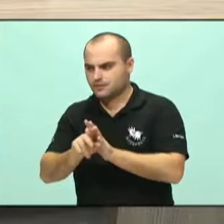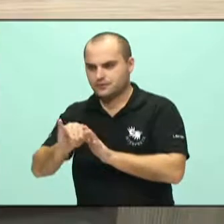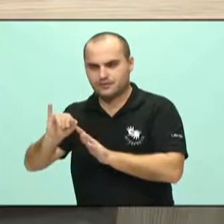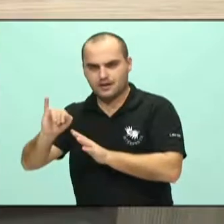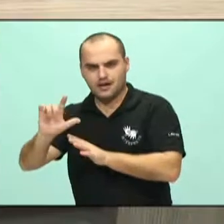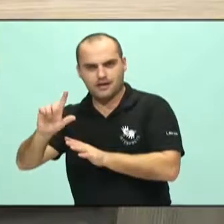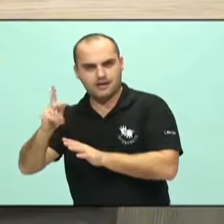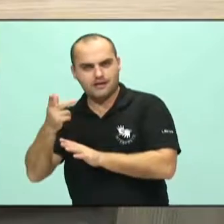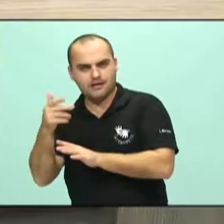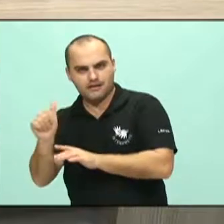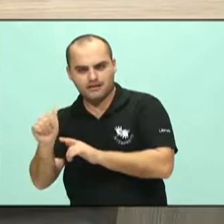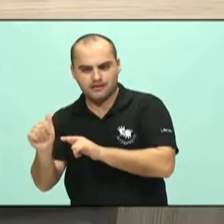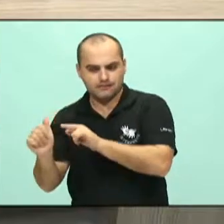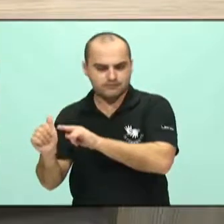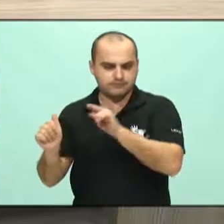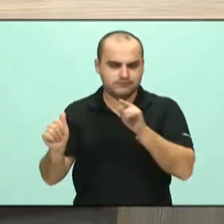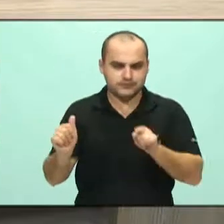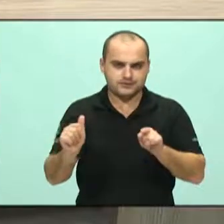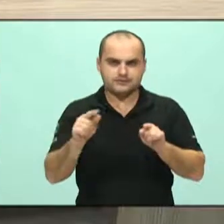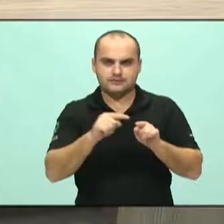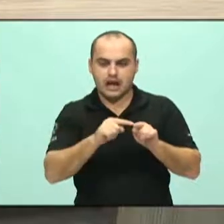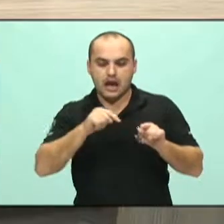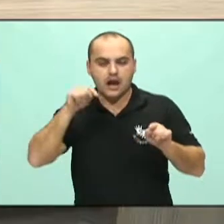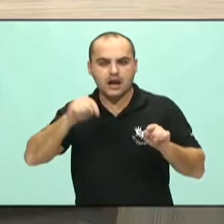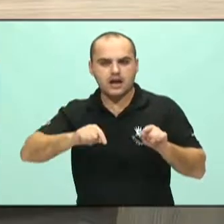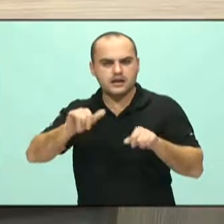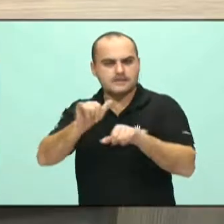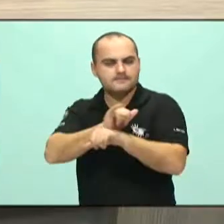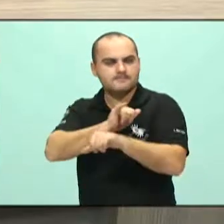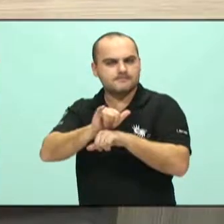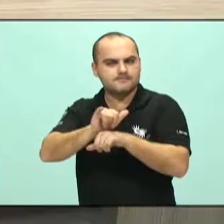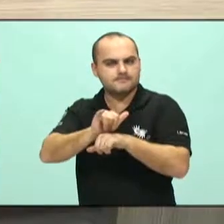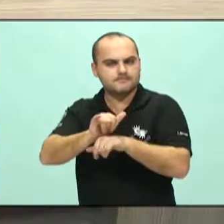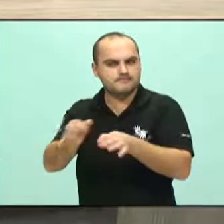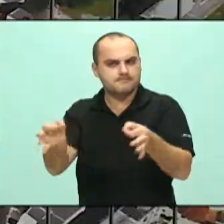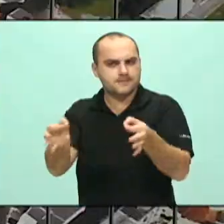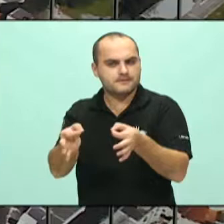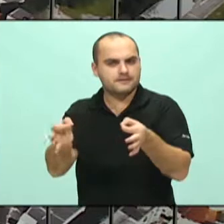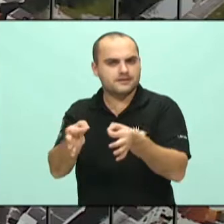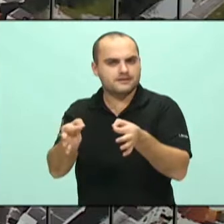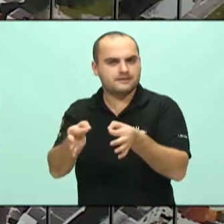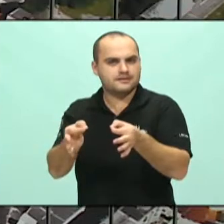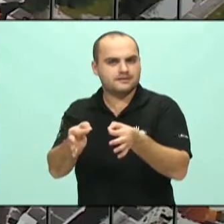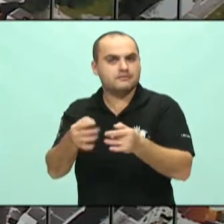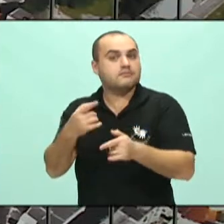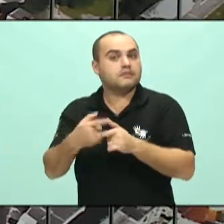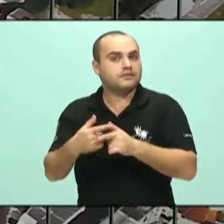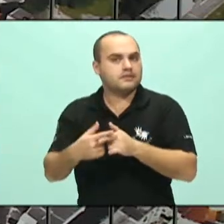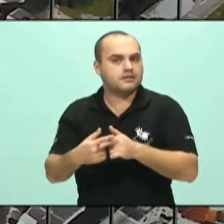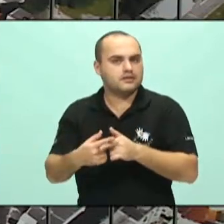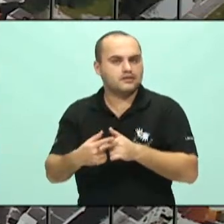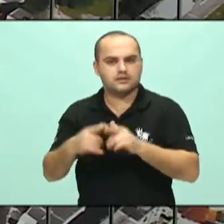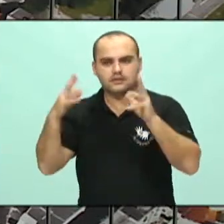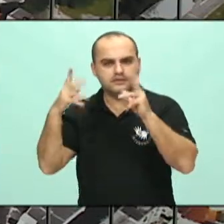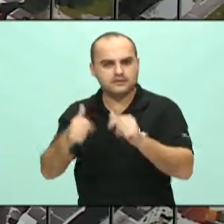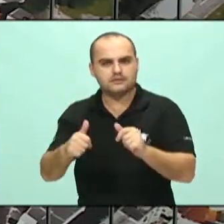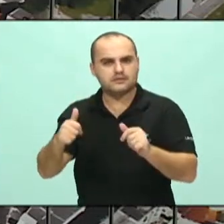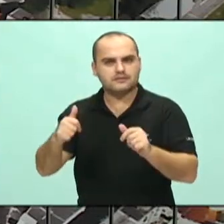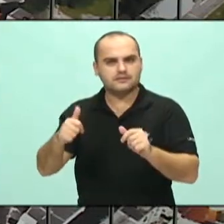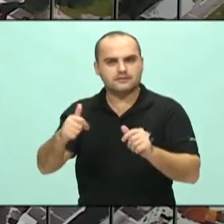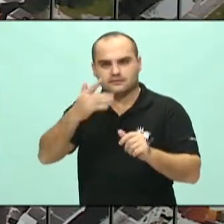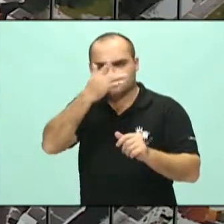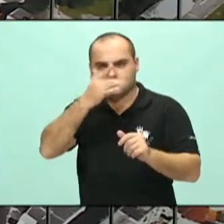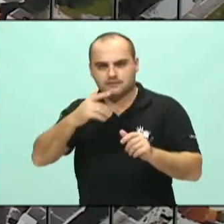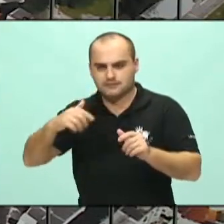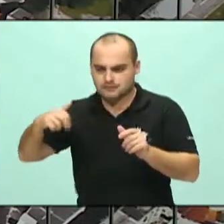continente ali. Ali foi um ponto estratégico, porque as naus, caravelas que